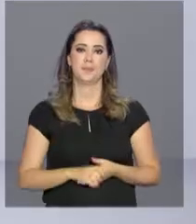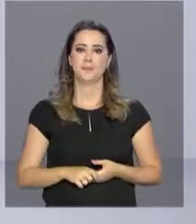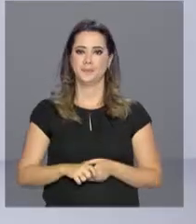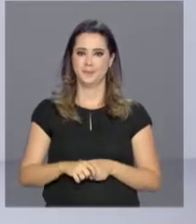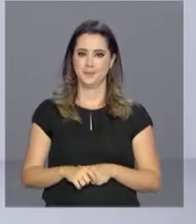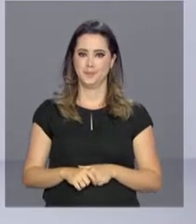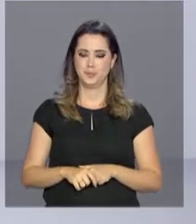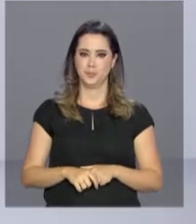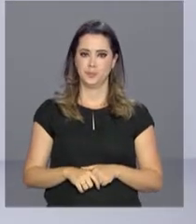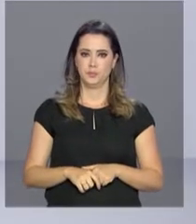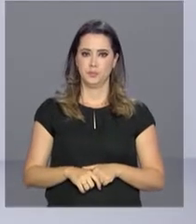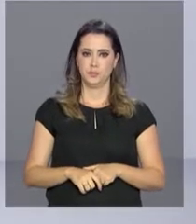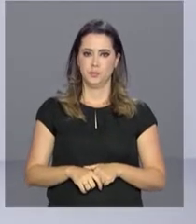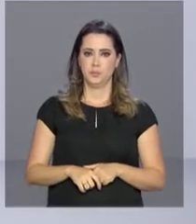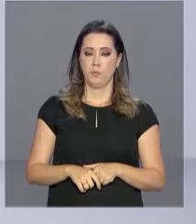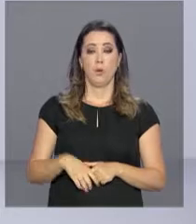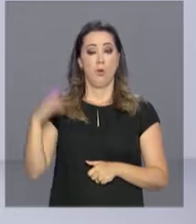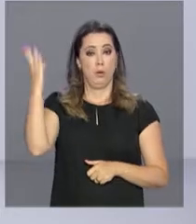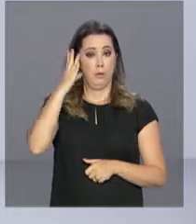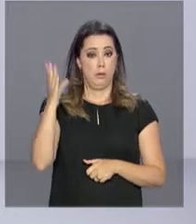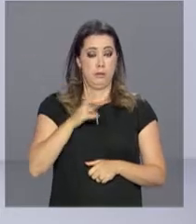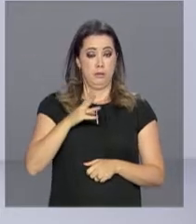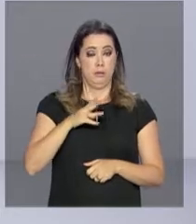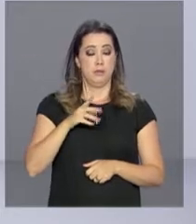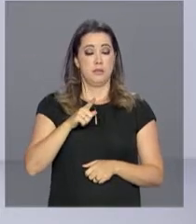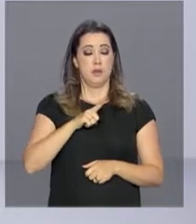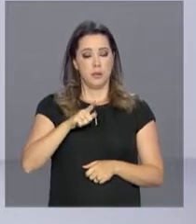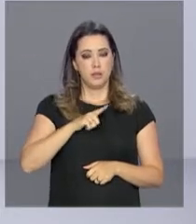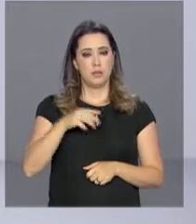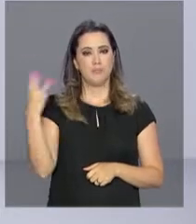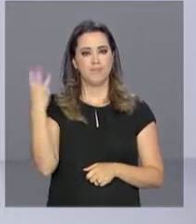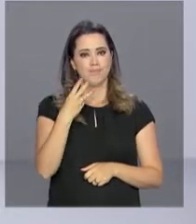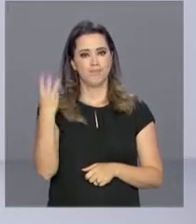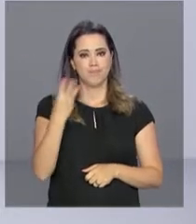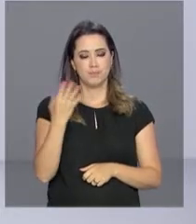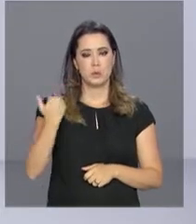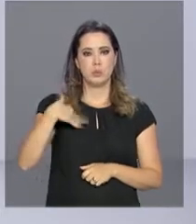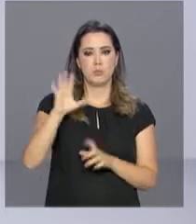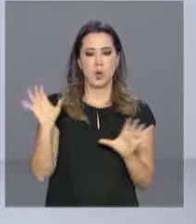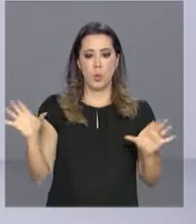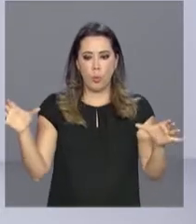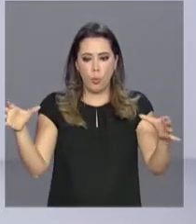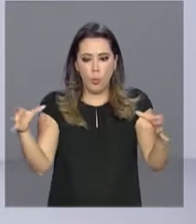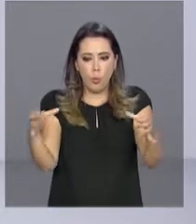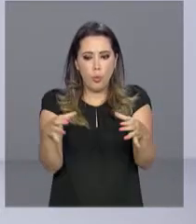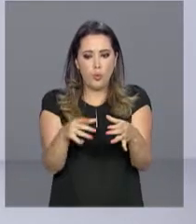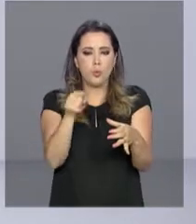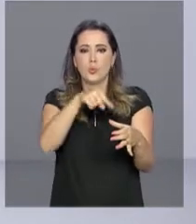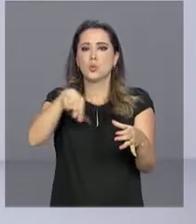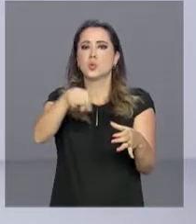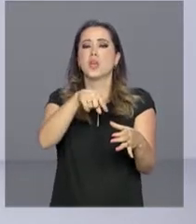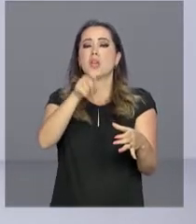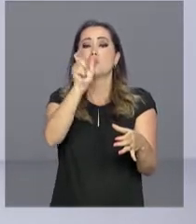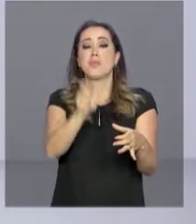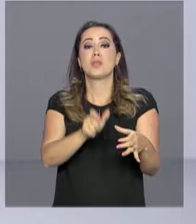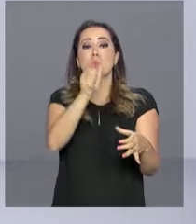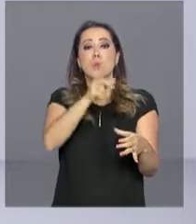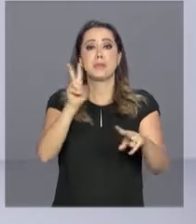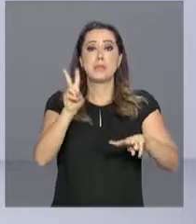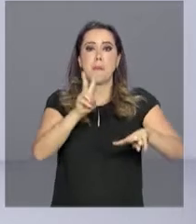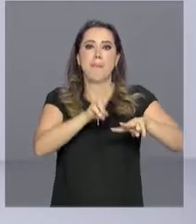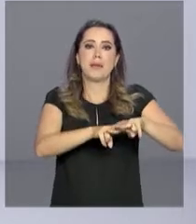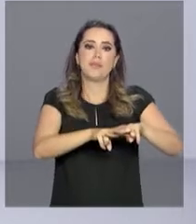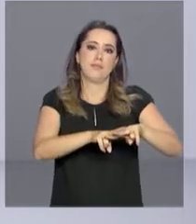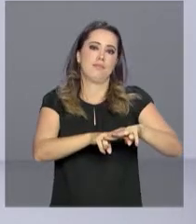o brasil tem a terceira maior população carcerária do mundo mas desse total apenas 15 por cento exerce